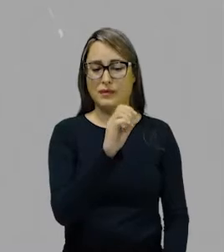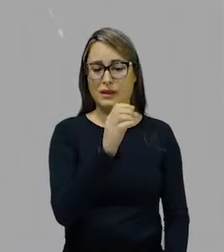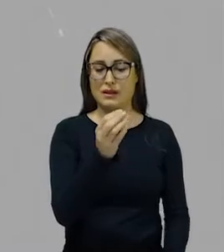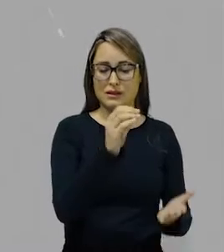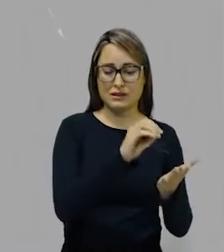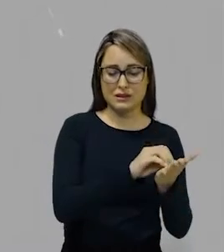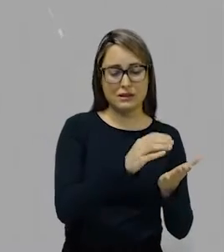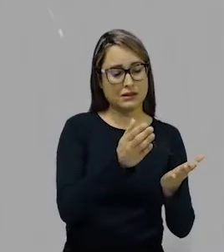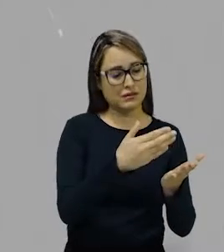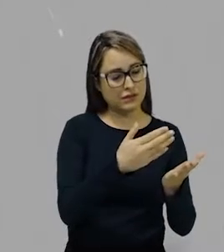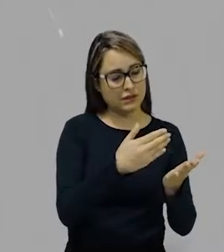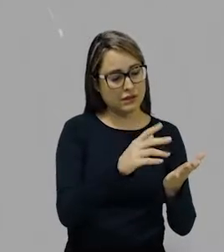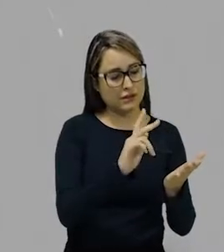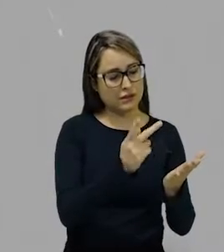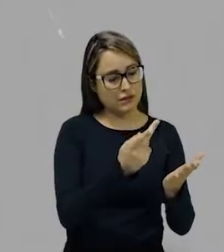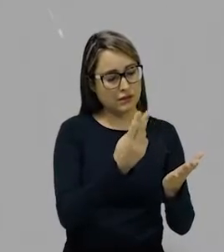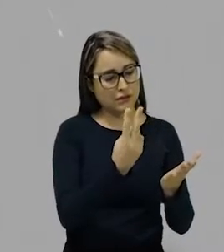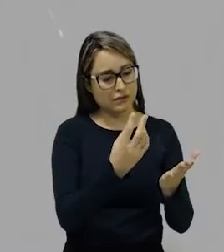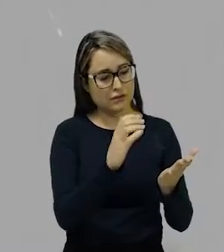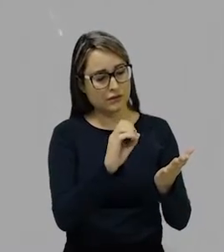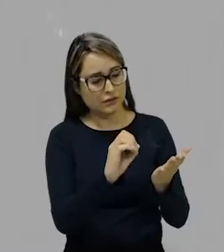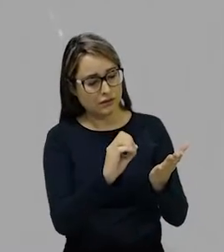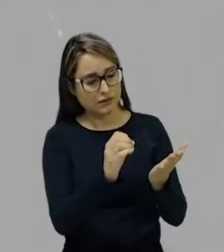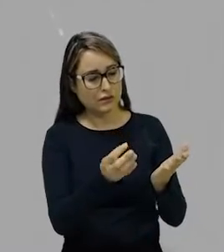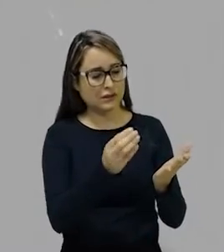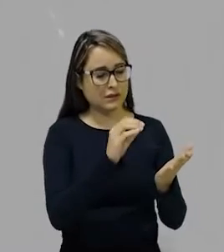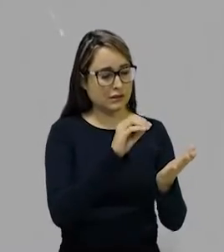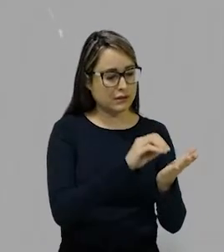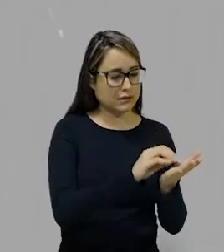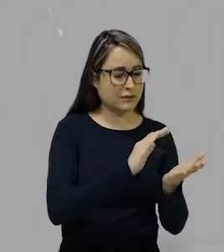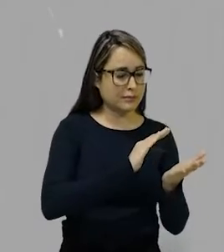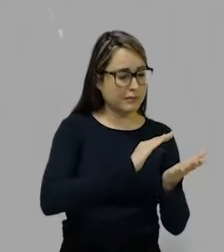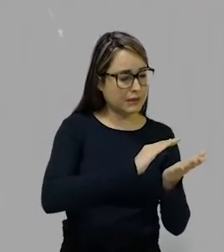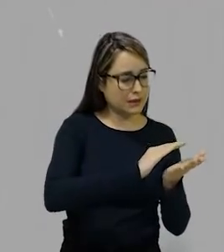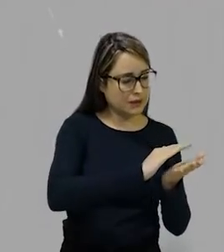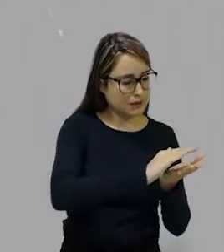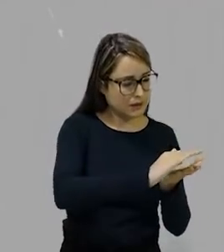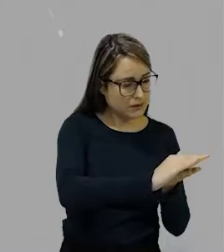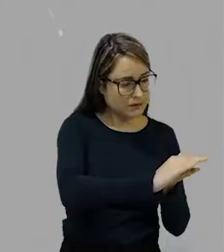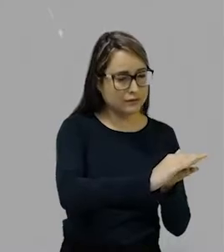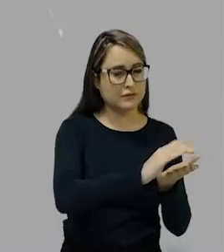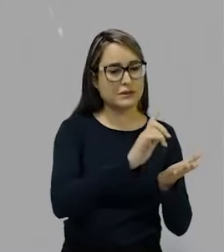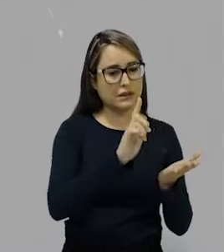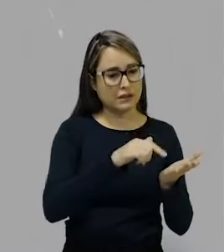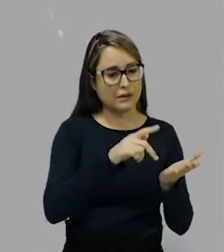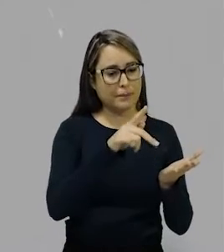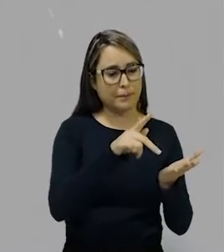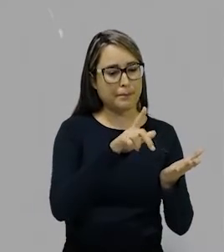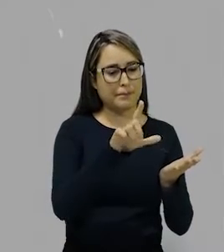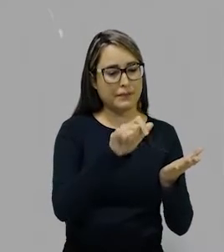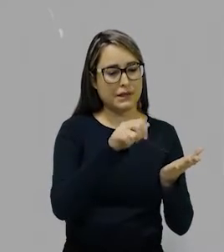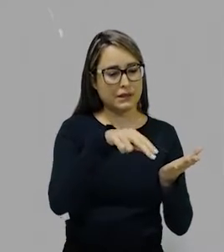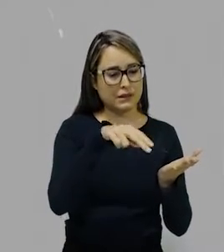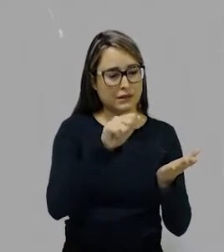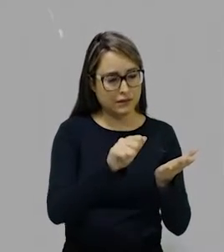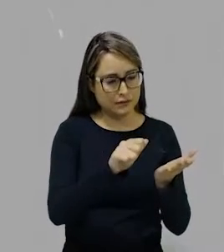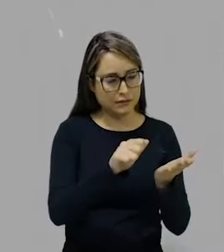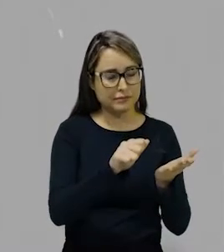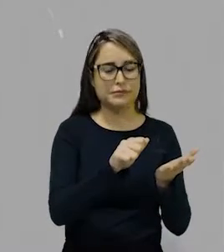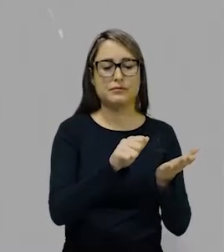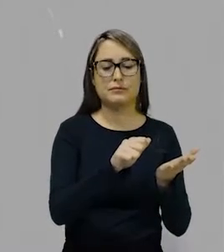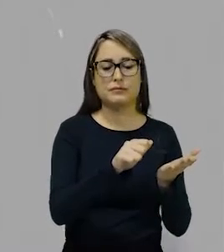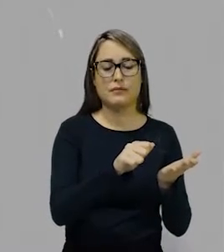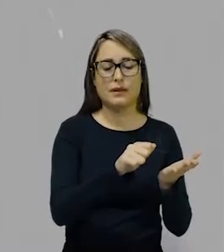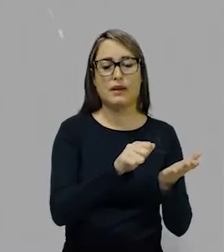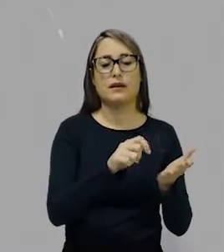seu caderno, né, está no plano do seu caderno. Então, essa é a fórmula plana. Quando